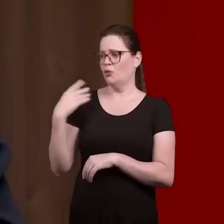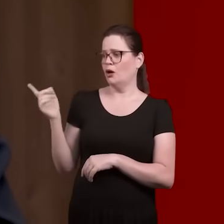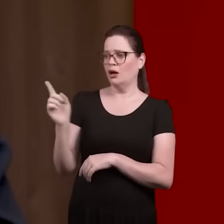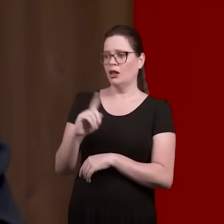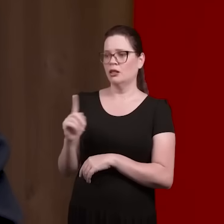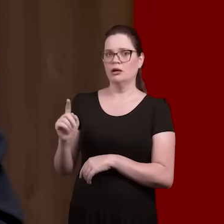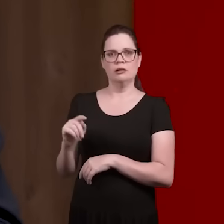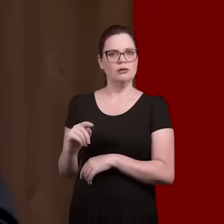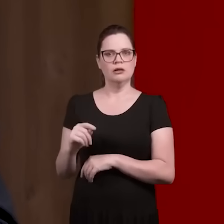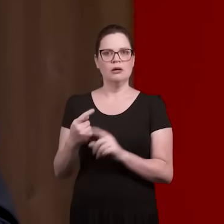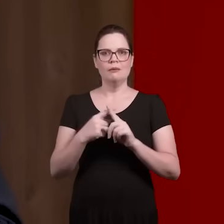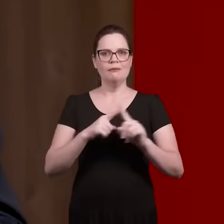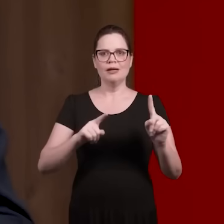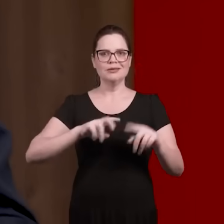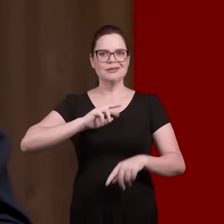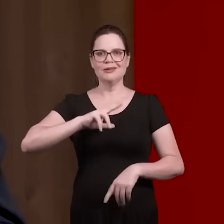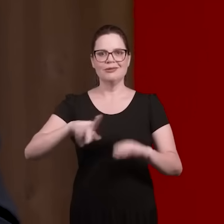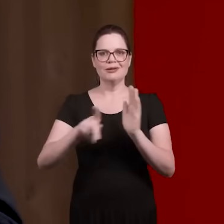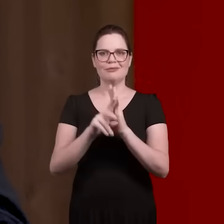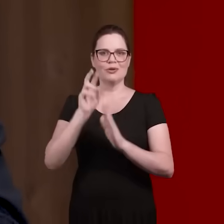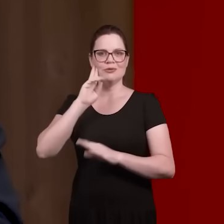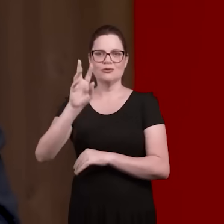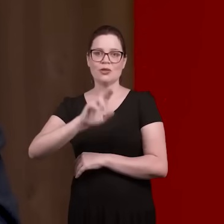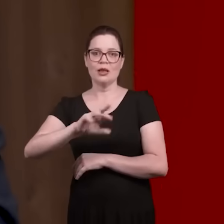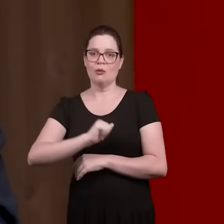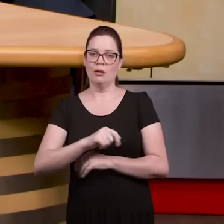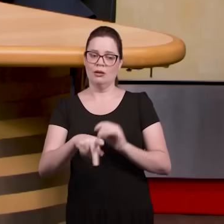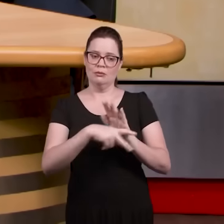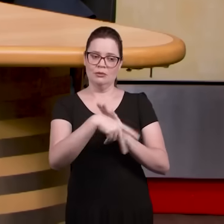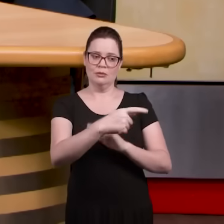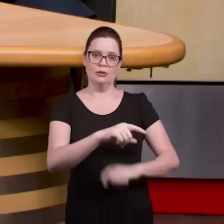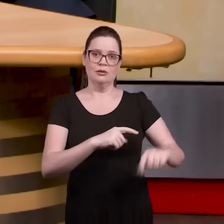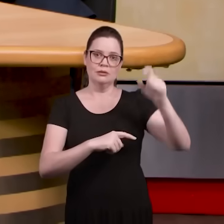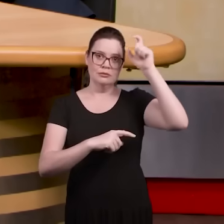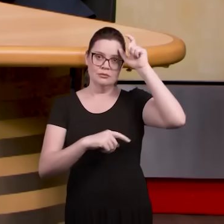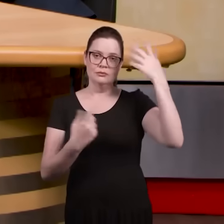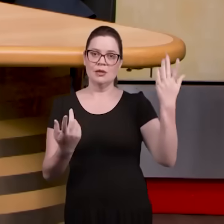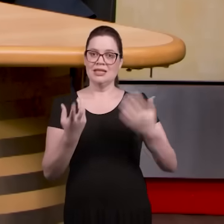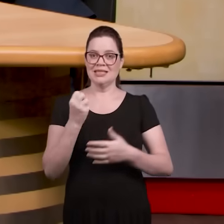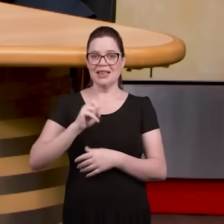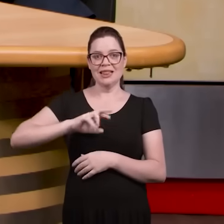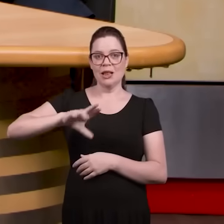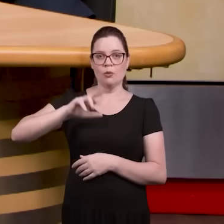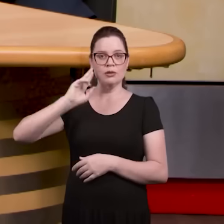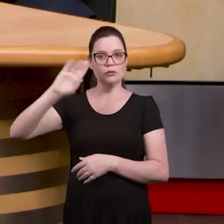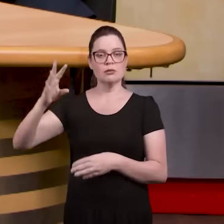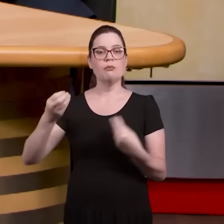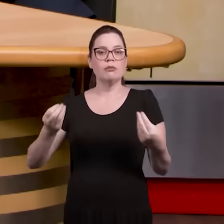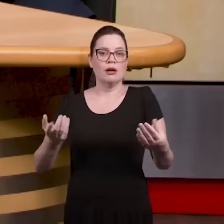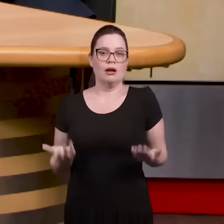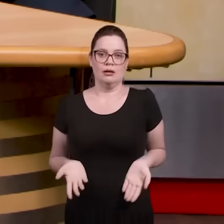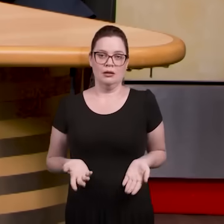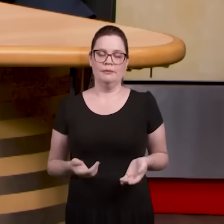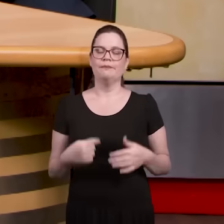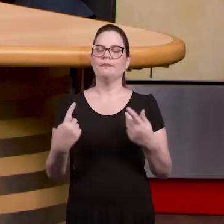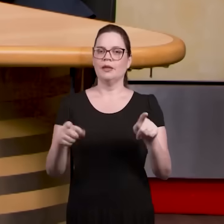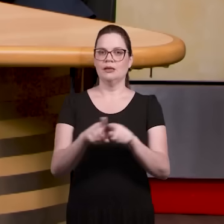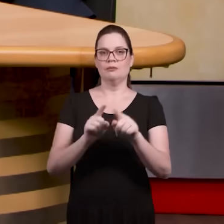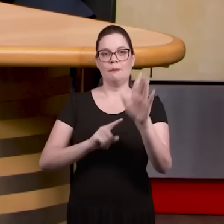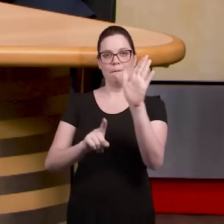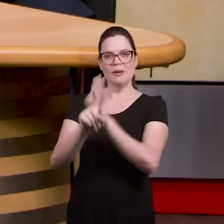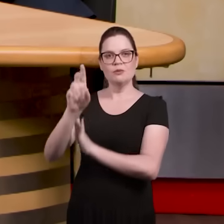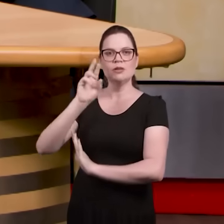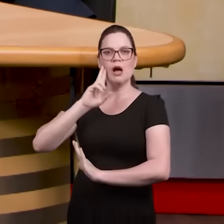é do Senhor. E se não é do Senhor, não vai trazer benefício. E é muito importante a consulta à